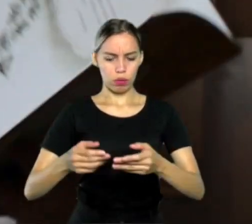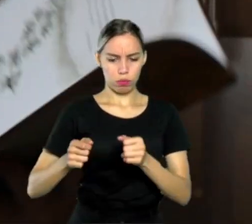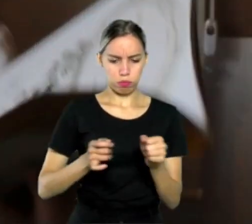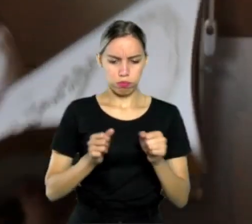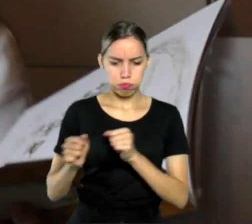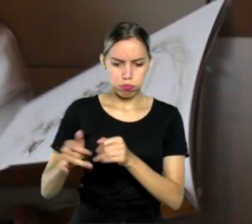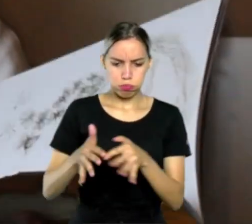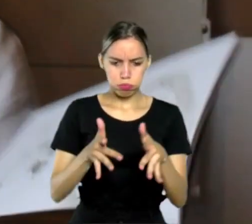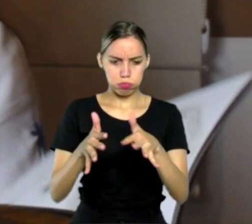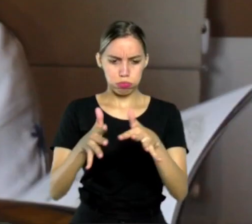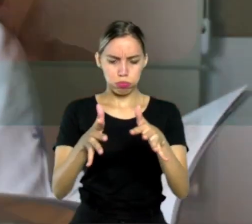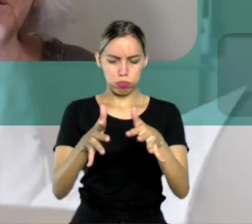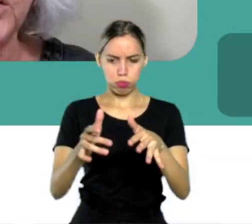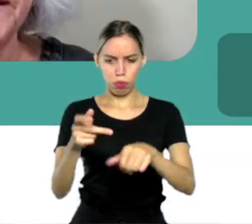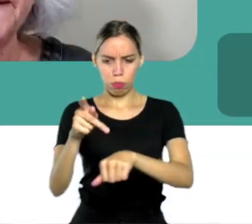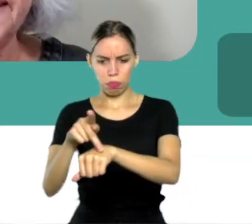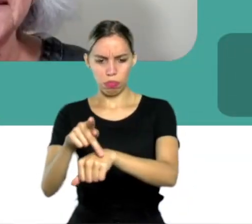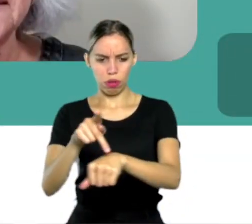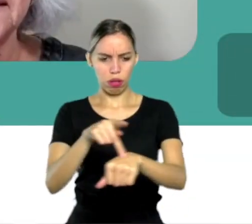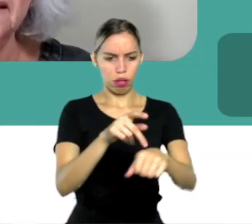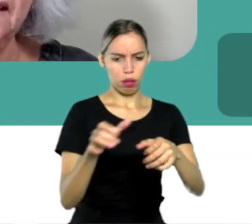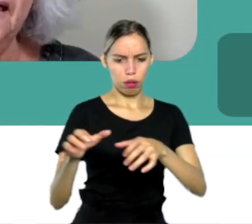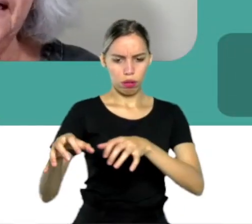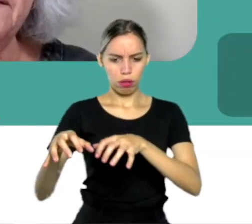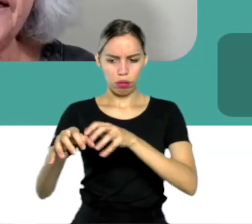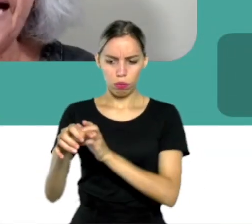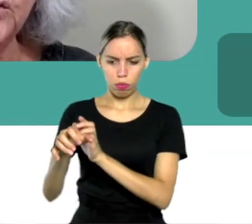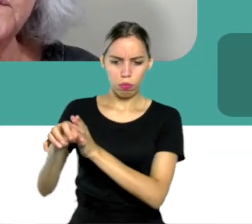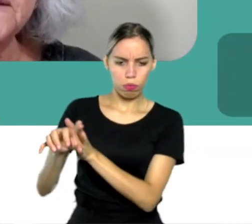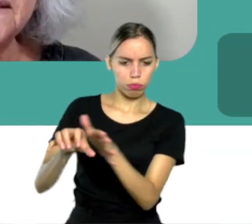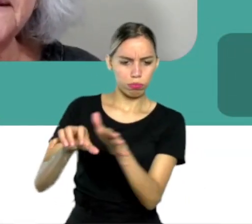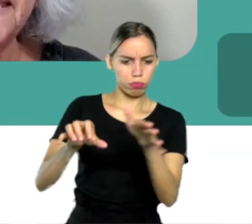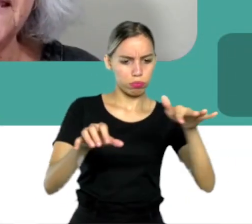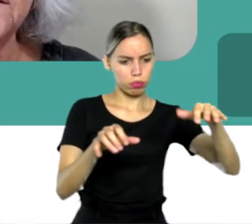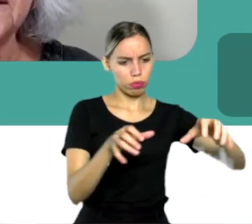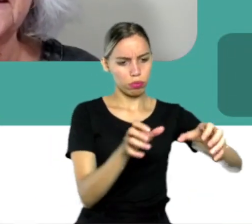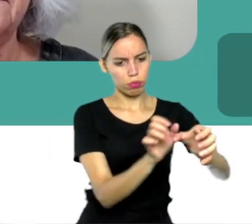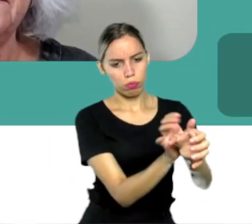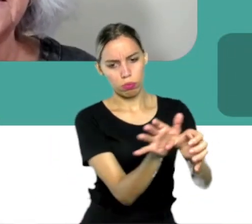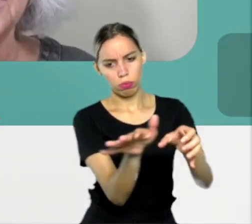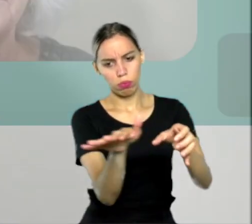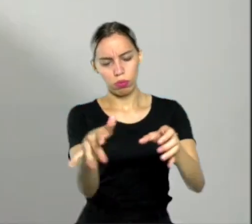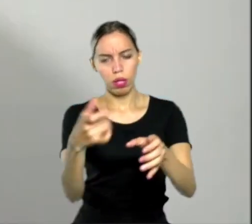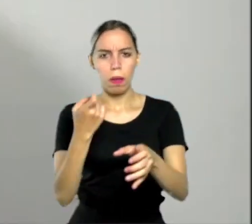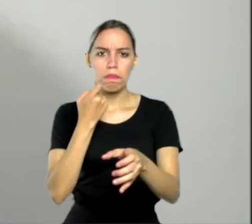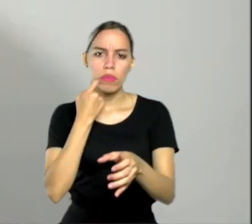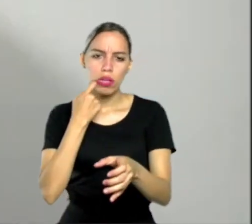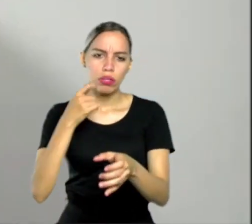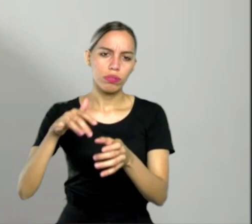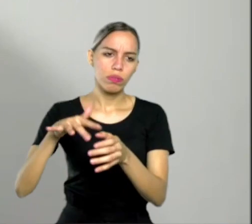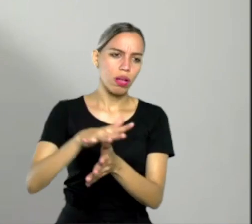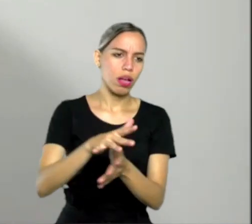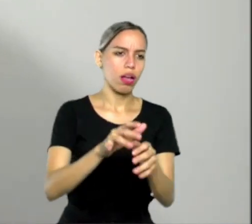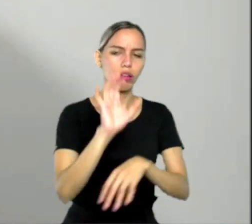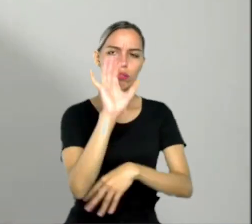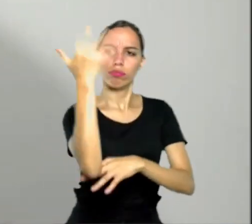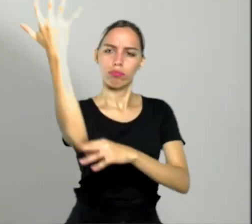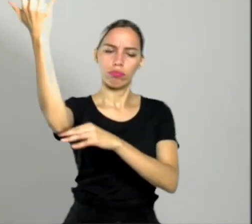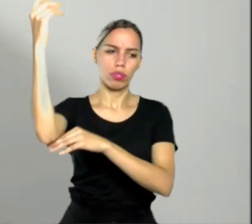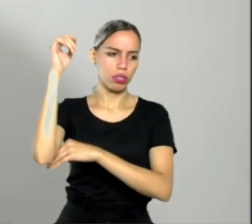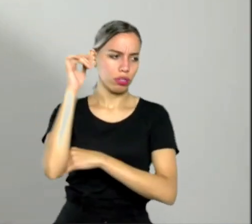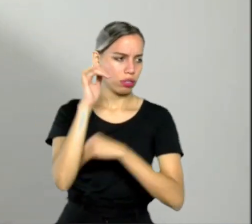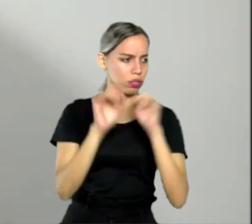as pedras, ganha corpo, correnteza, leva cardumes inteiros, atravessa as florestas, as campinas,